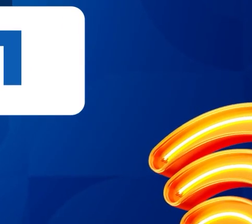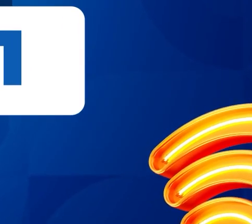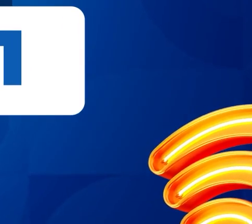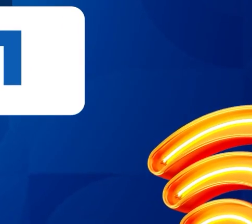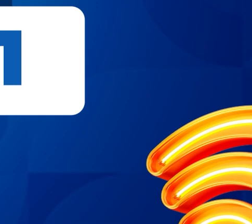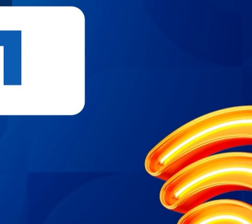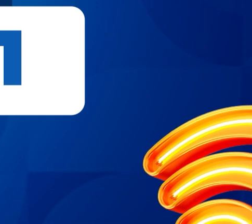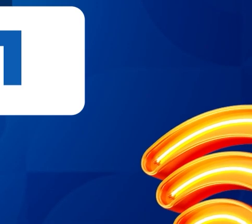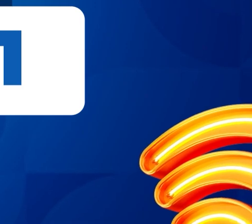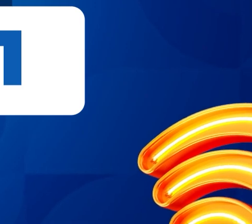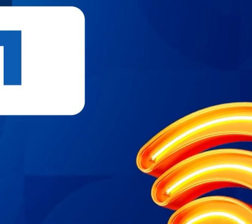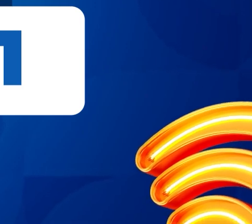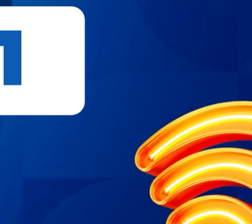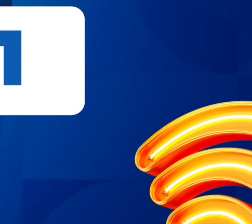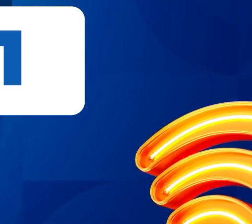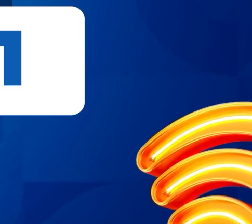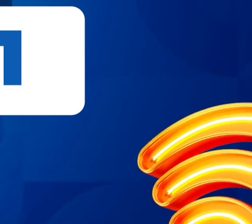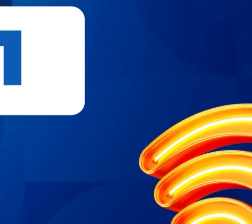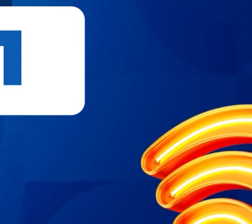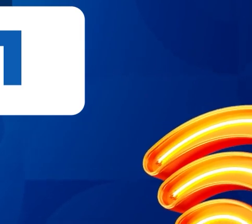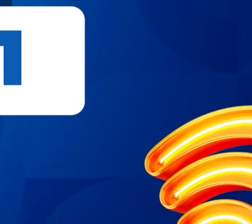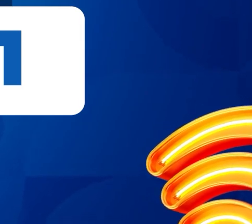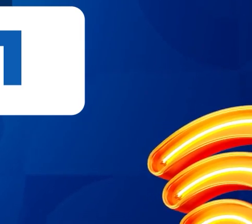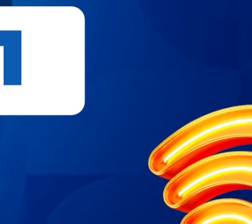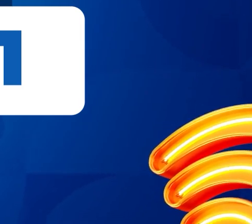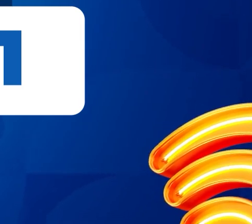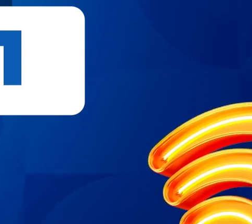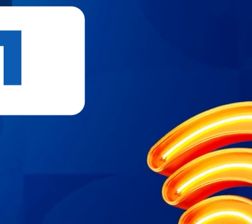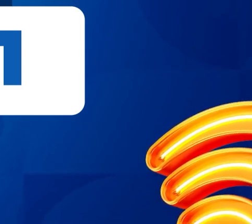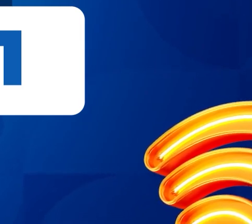de R$ 49,99. Todos os planos com